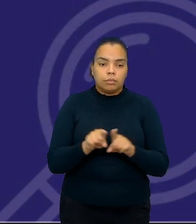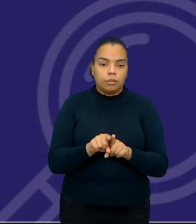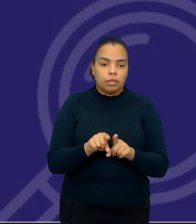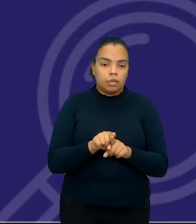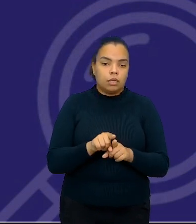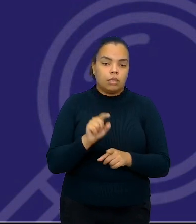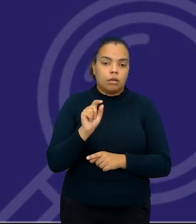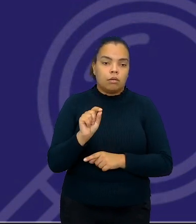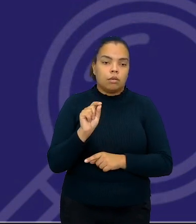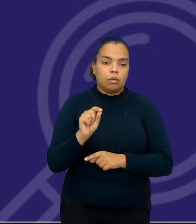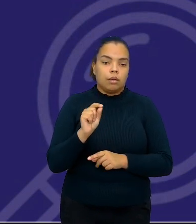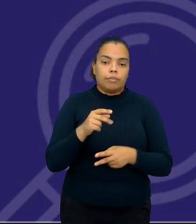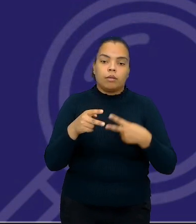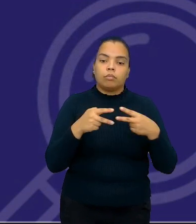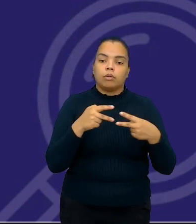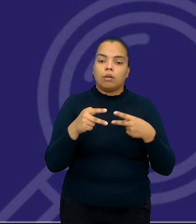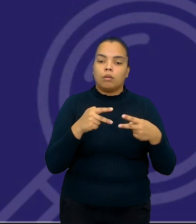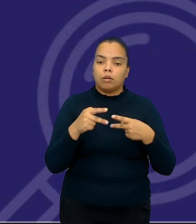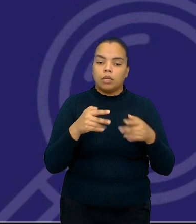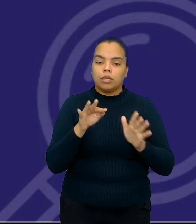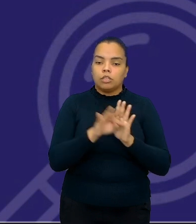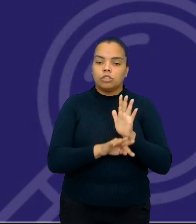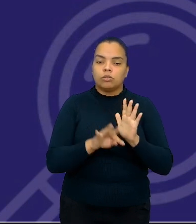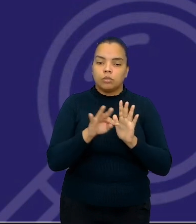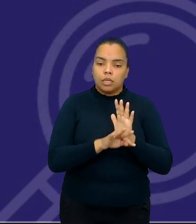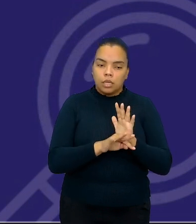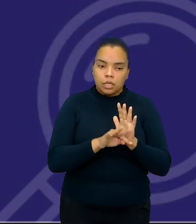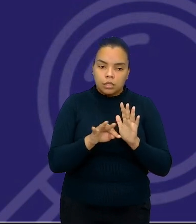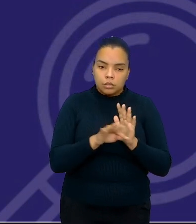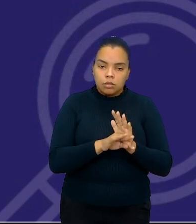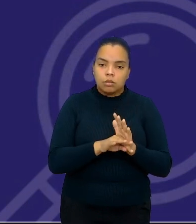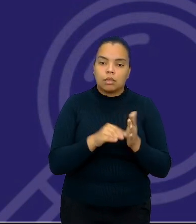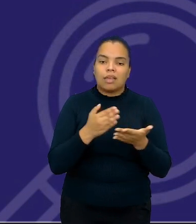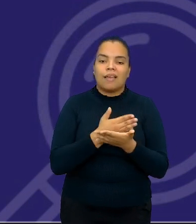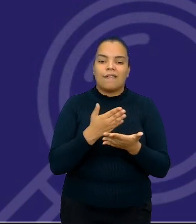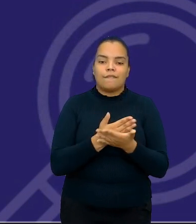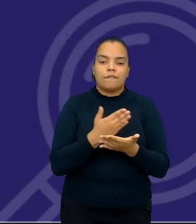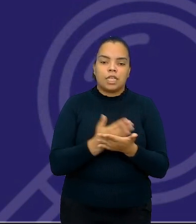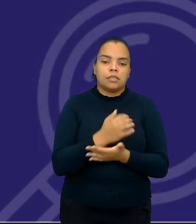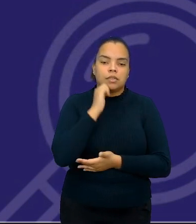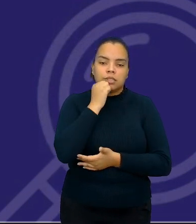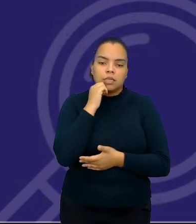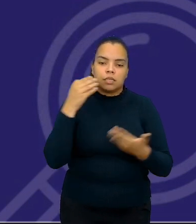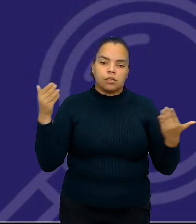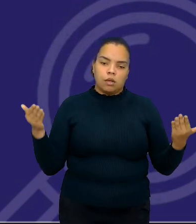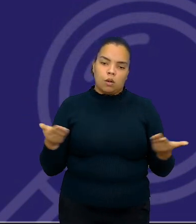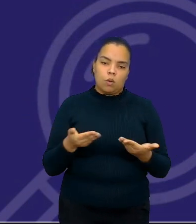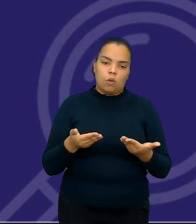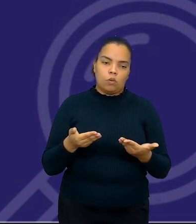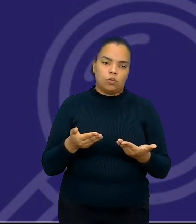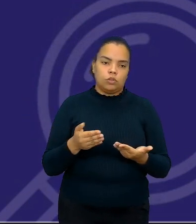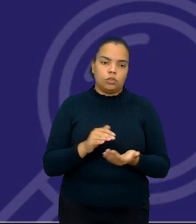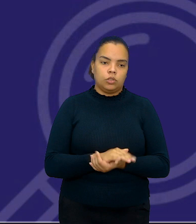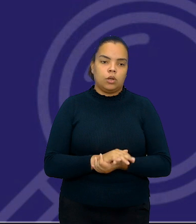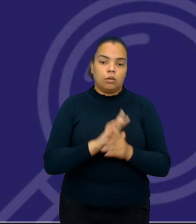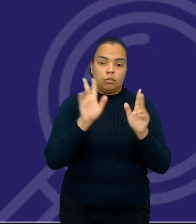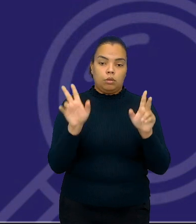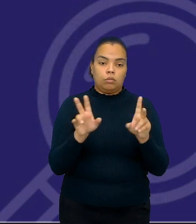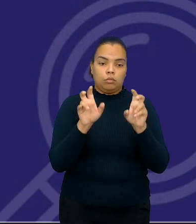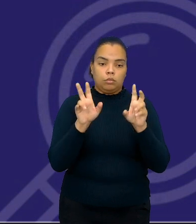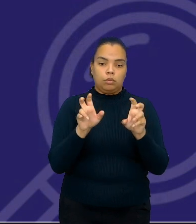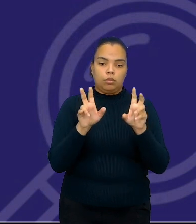fala, o link de um texto de divulgação científica da revista Ciência Hoje, que tem o título A